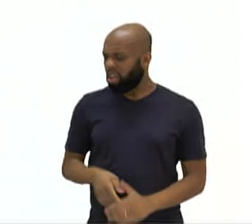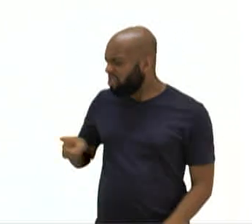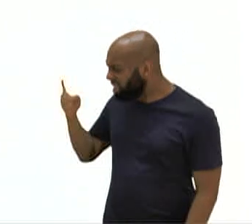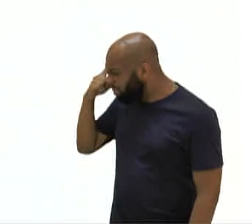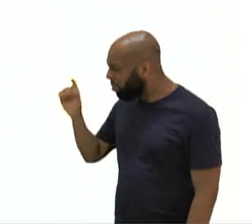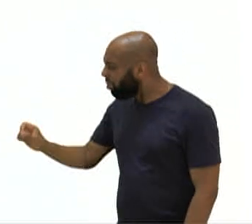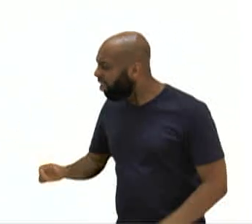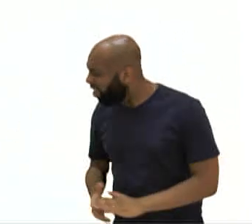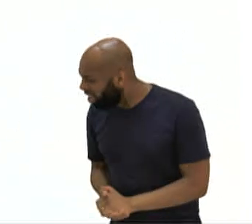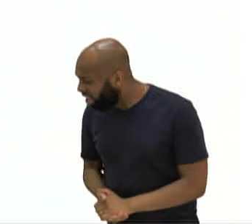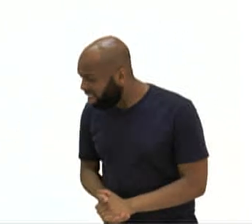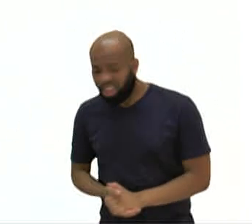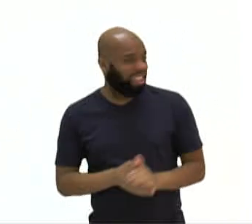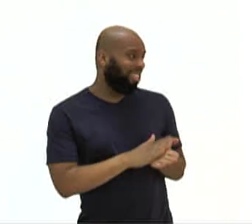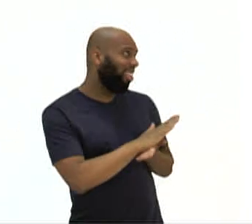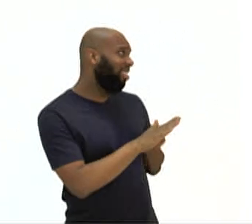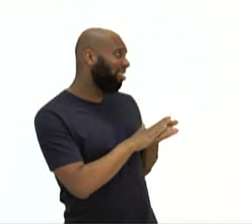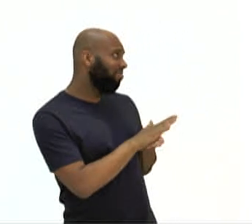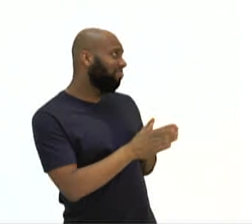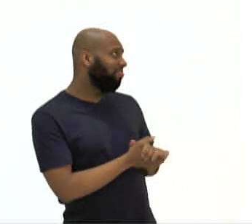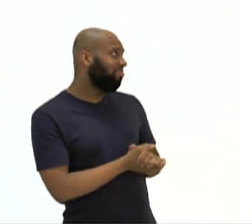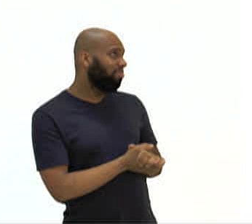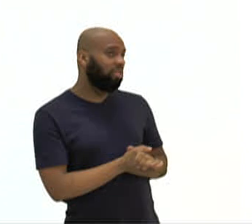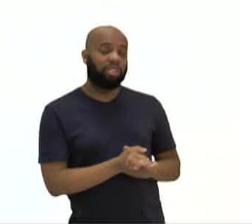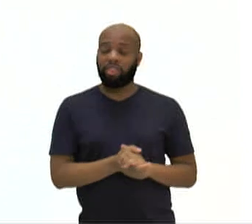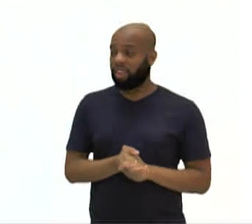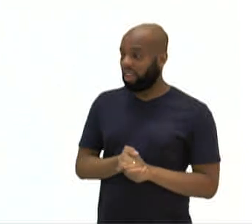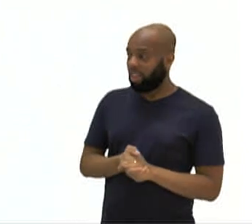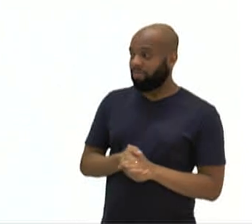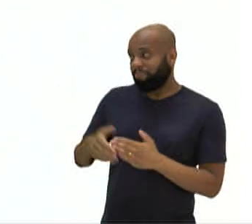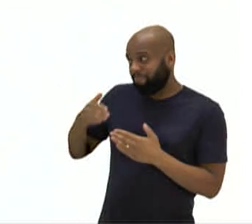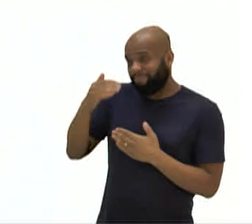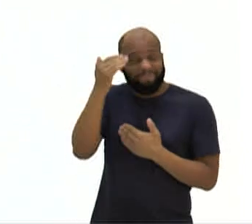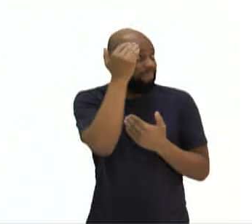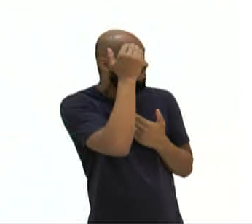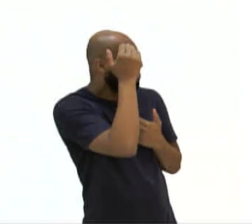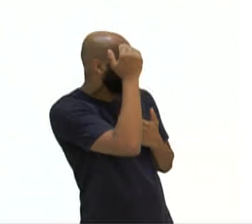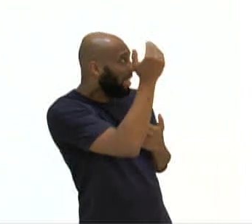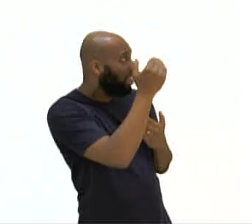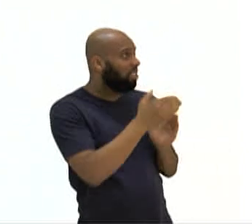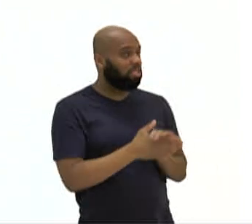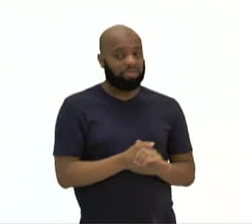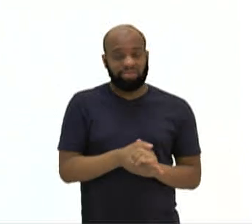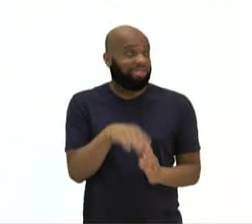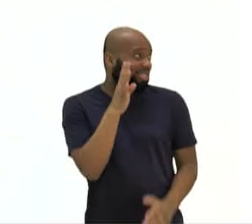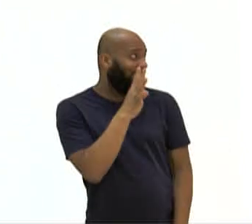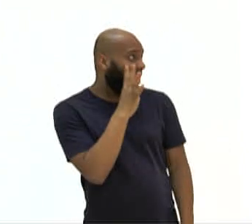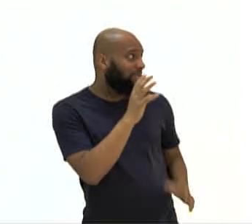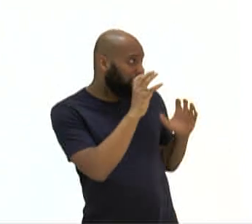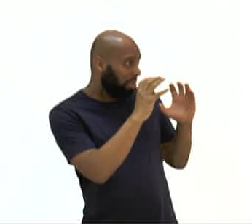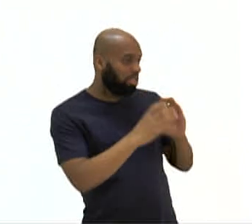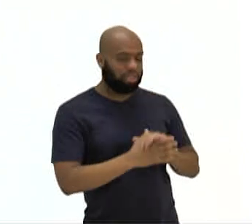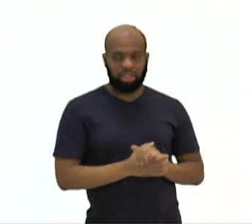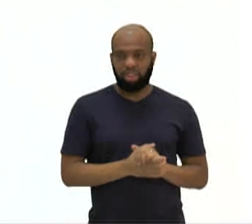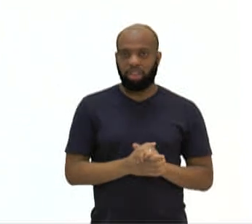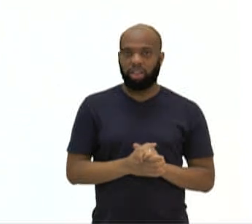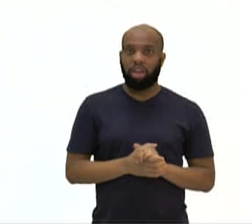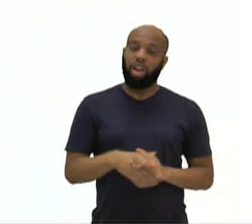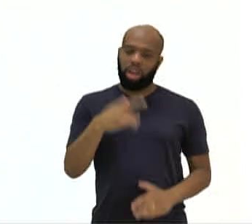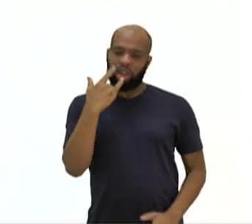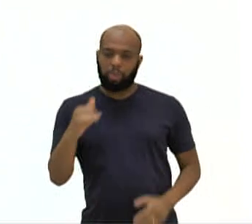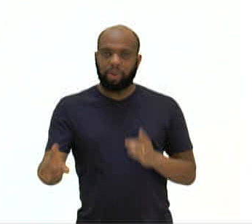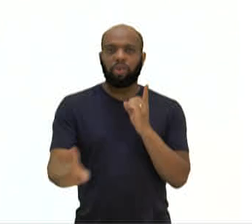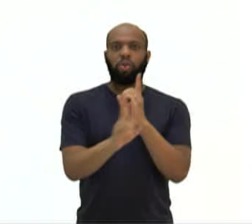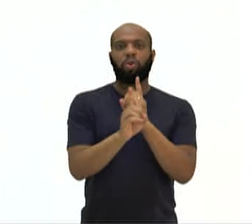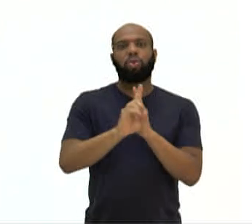quê? Nada, não. O garoto agradeceu e disse, legal, de novo. E dali a pouco o pai o encontrou